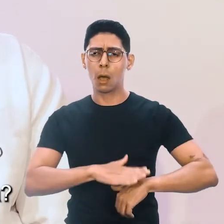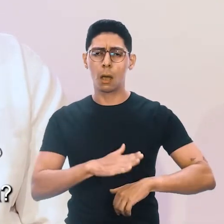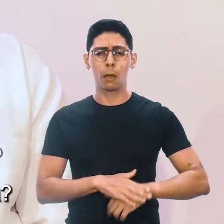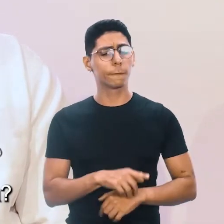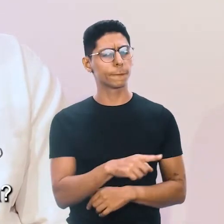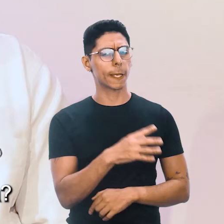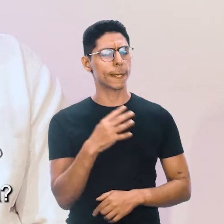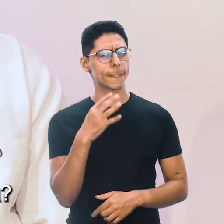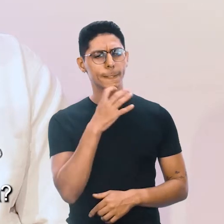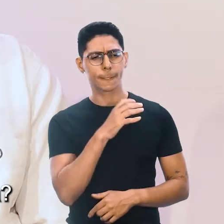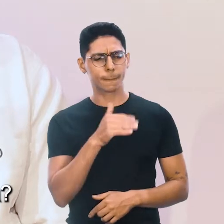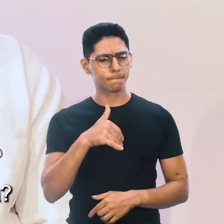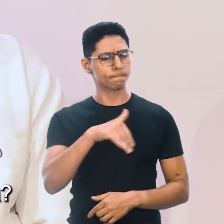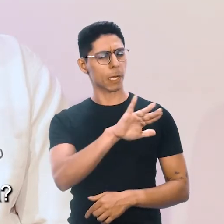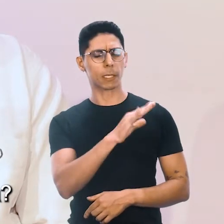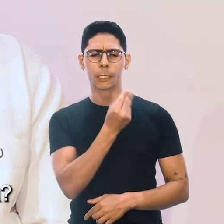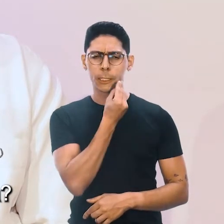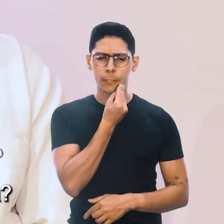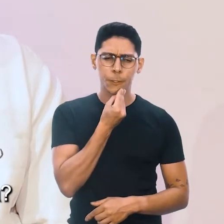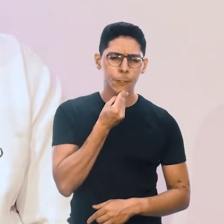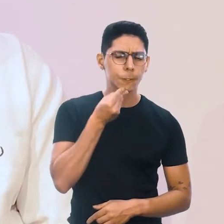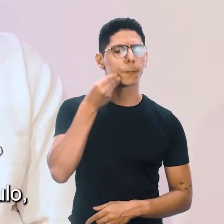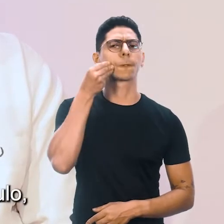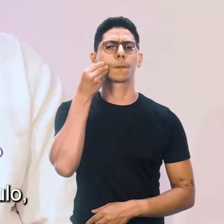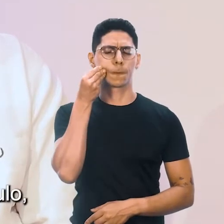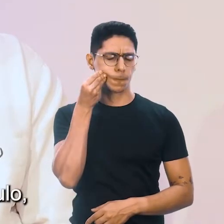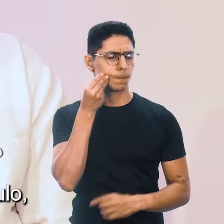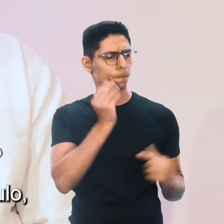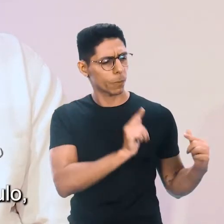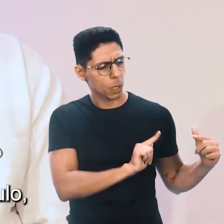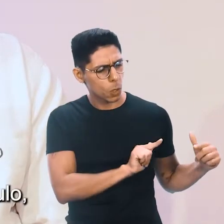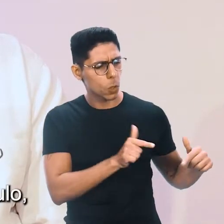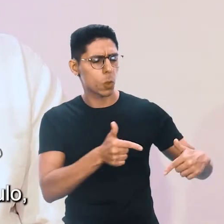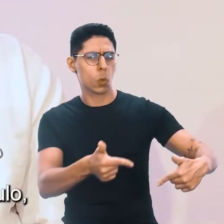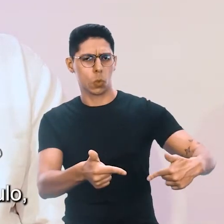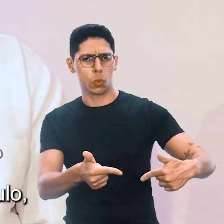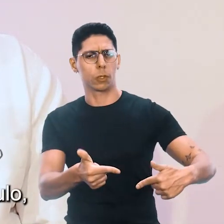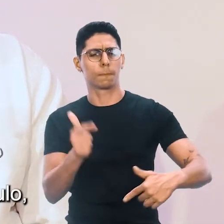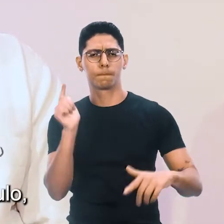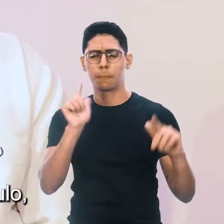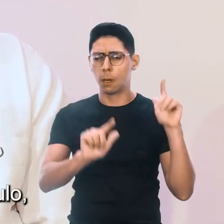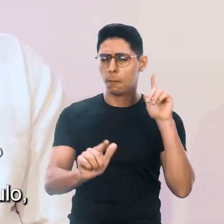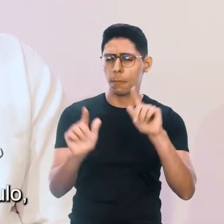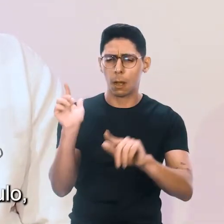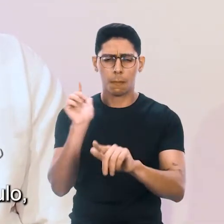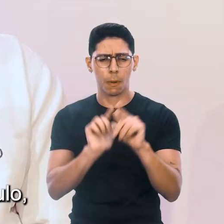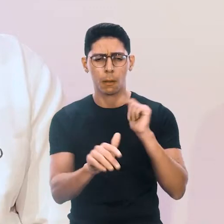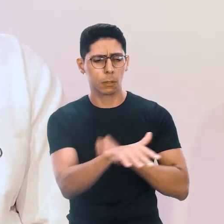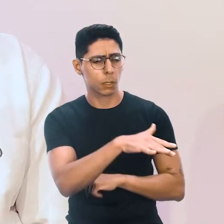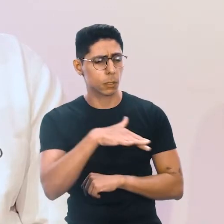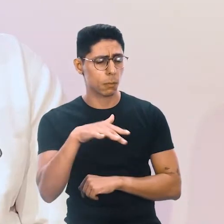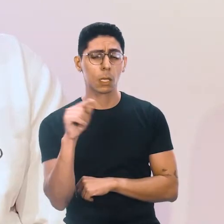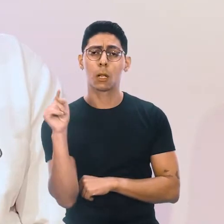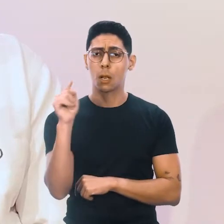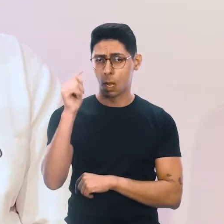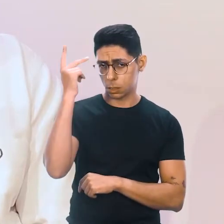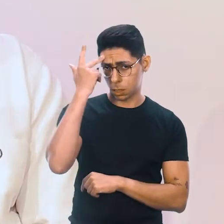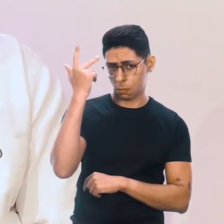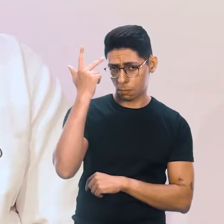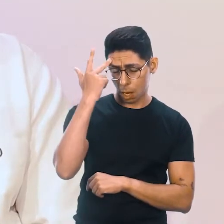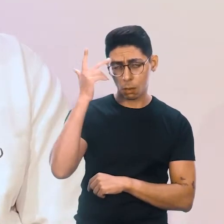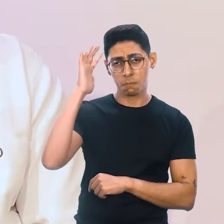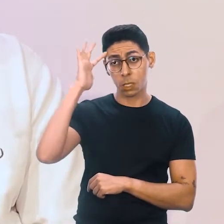mais eficaz essa luta, a conquista desses espaços em São Paulo, pensando a